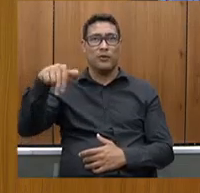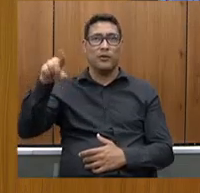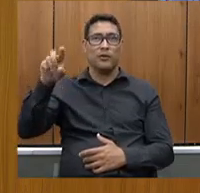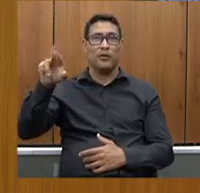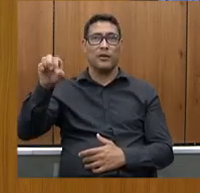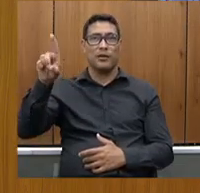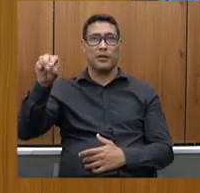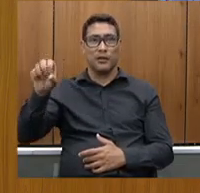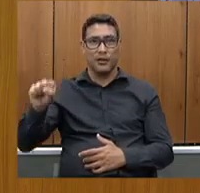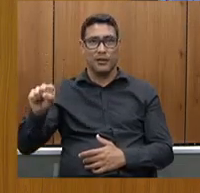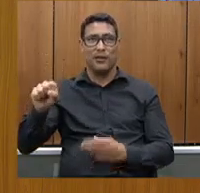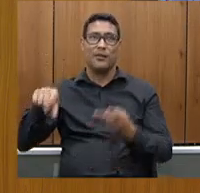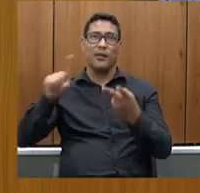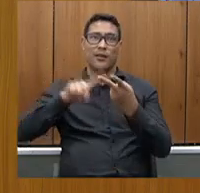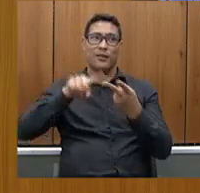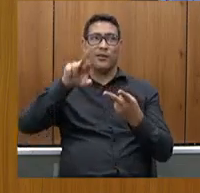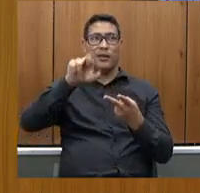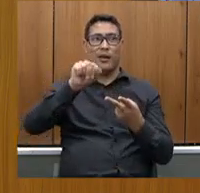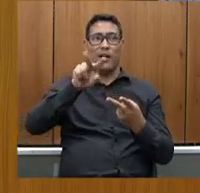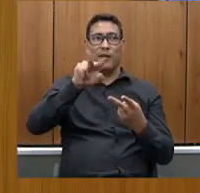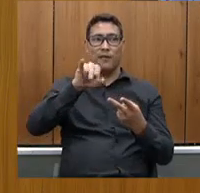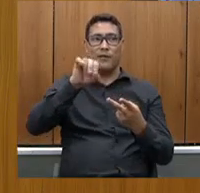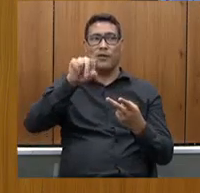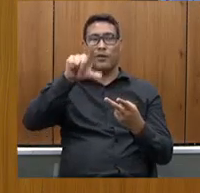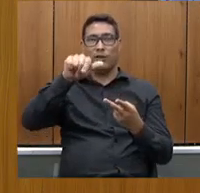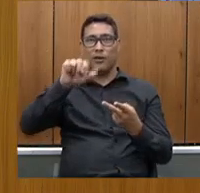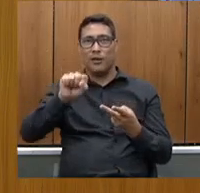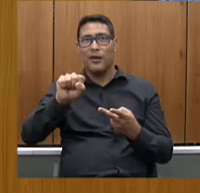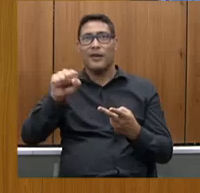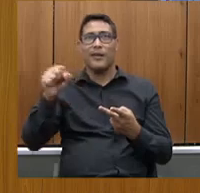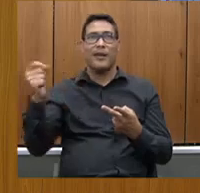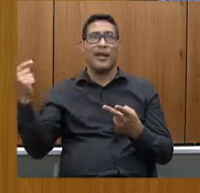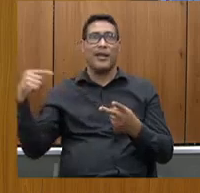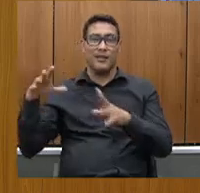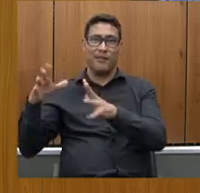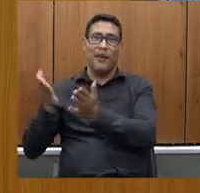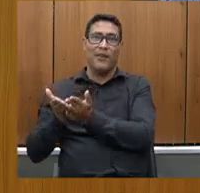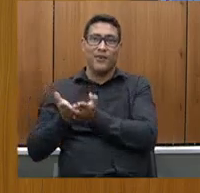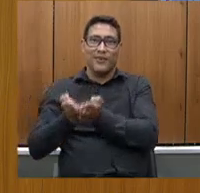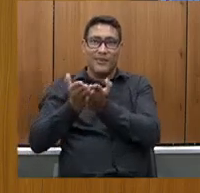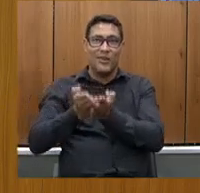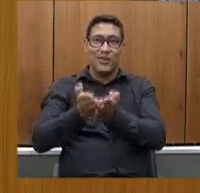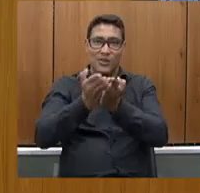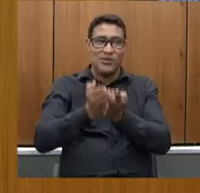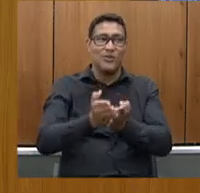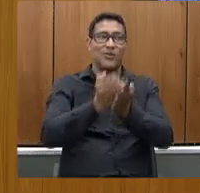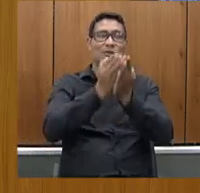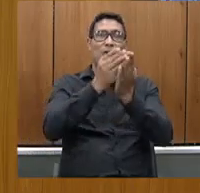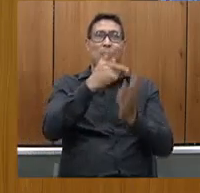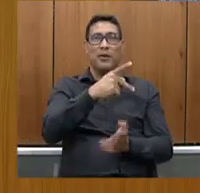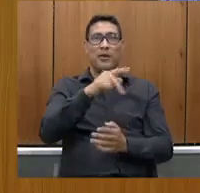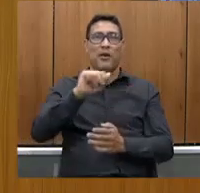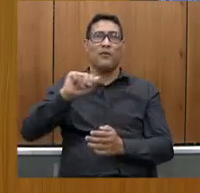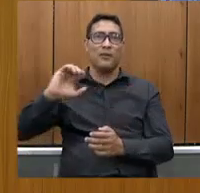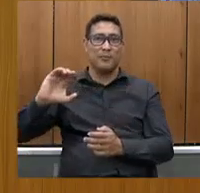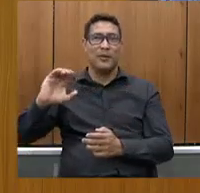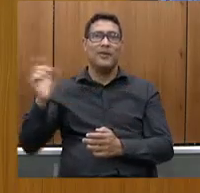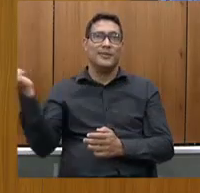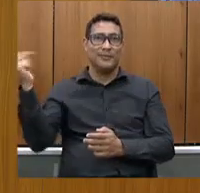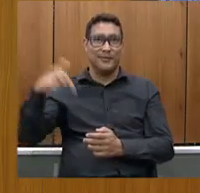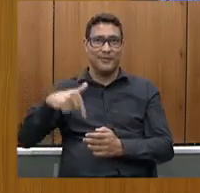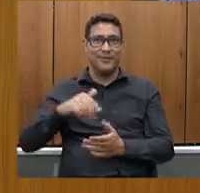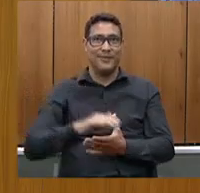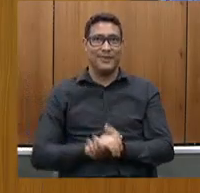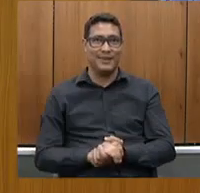laviola né Eles vieram uma das Naus com Pedro Alves Cabral da viola tá vendo aí